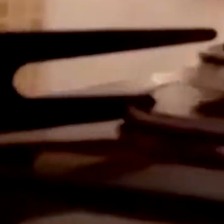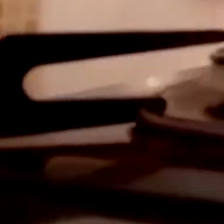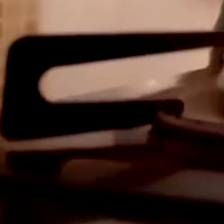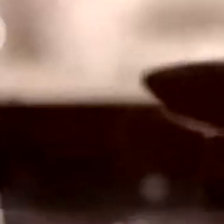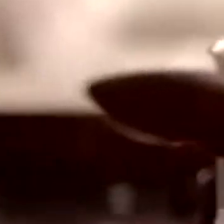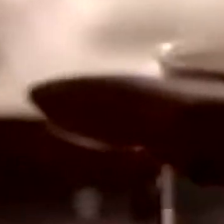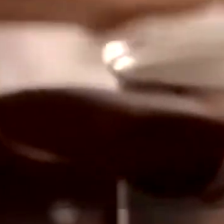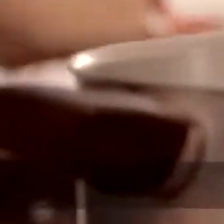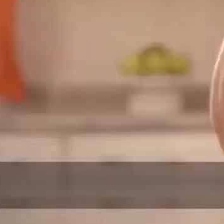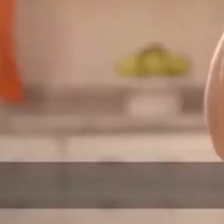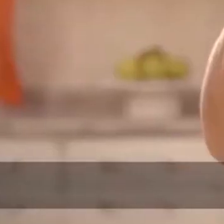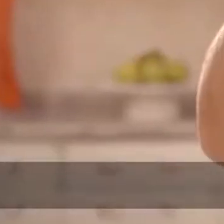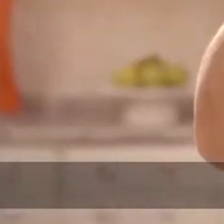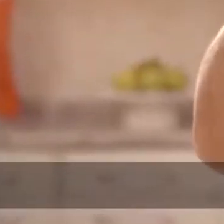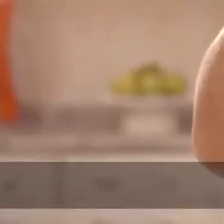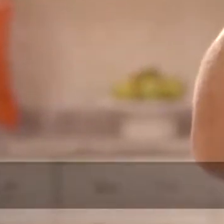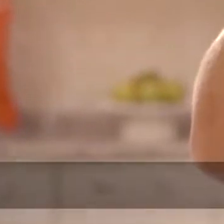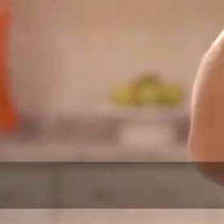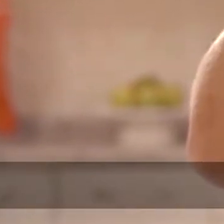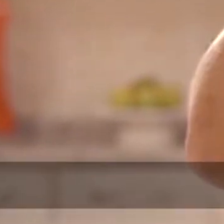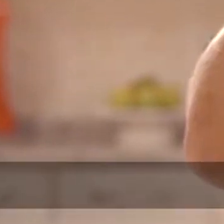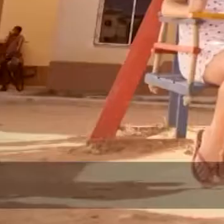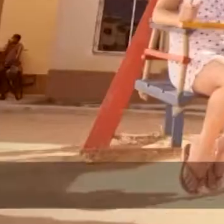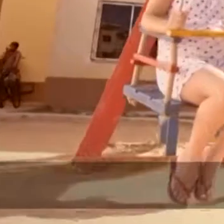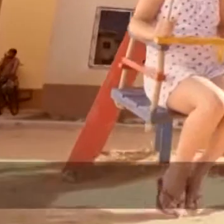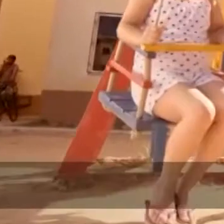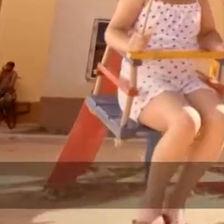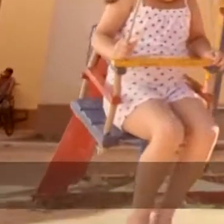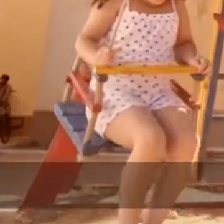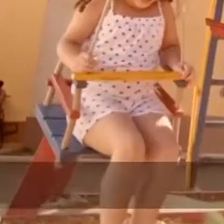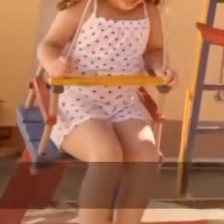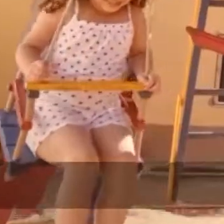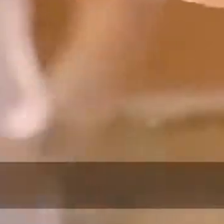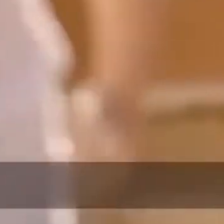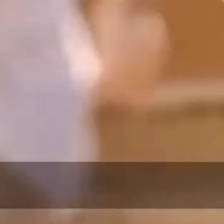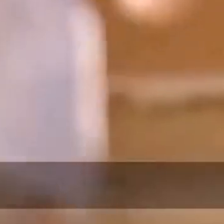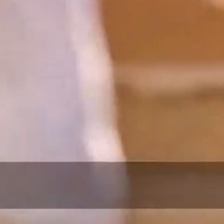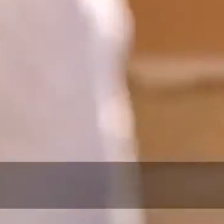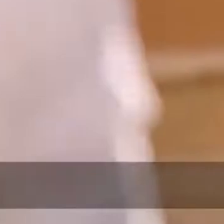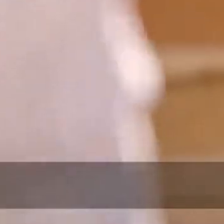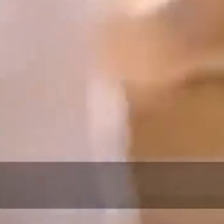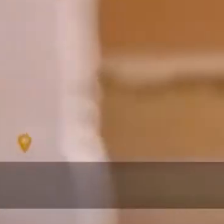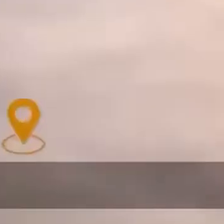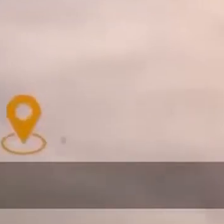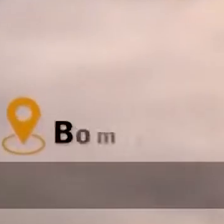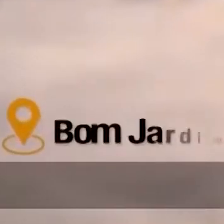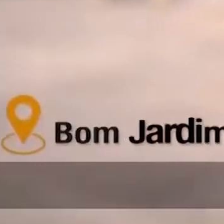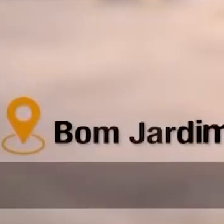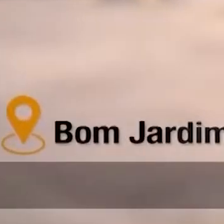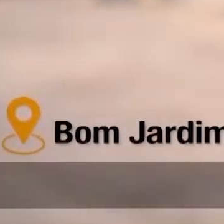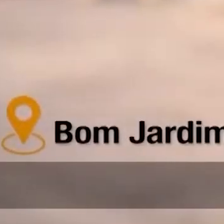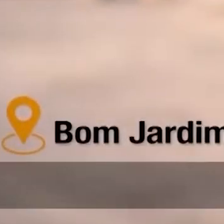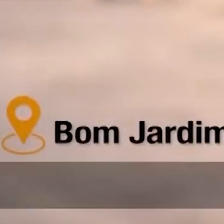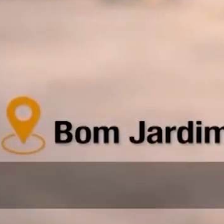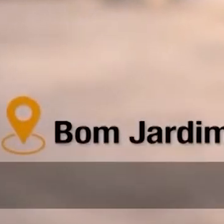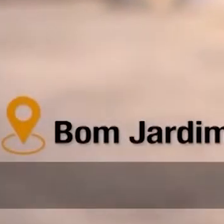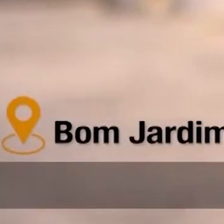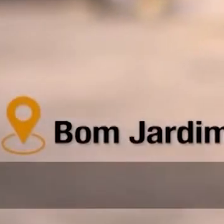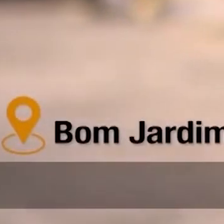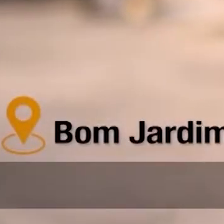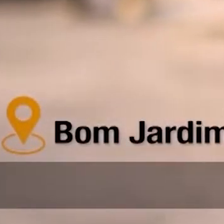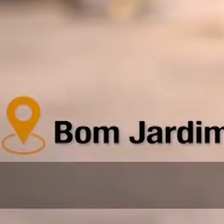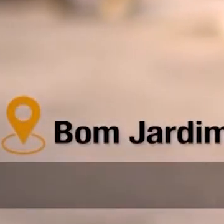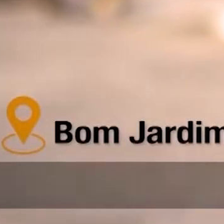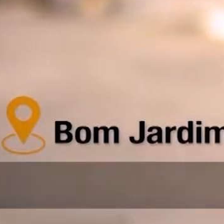famílias beneficiadas com o papel da casa. E moradias novinhas em apenas 6 anos. Agradeço a Deus, em